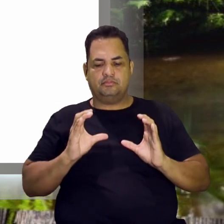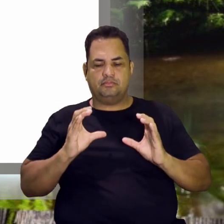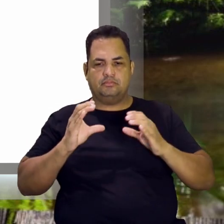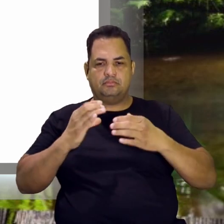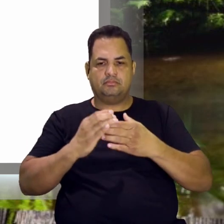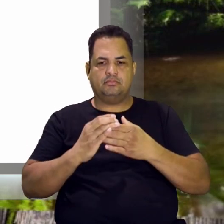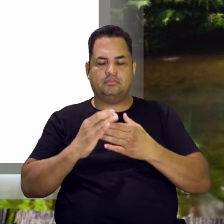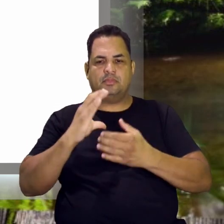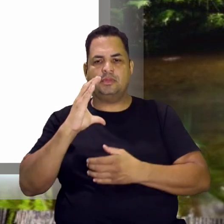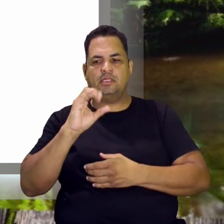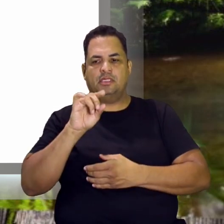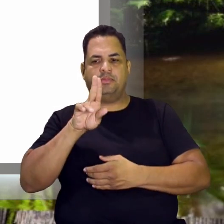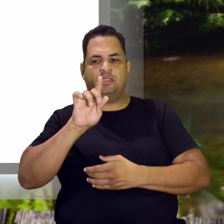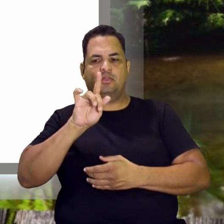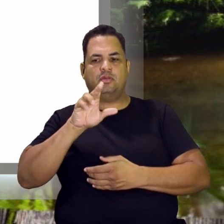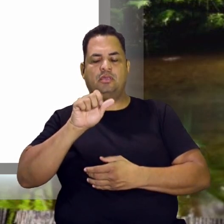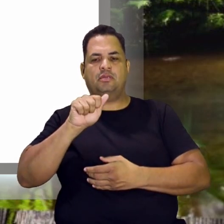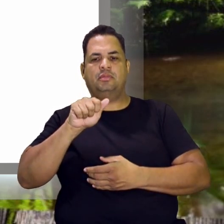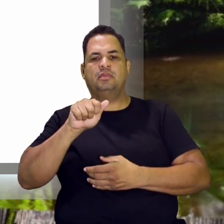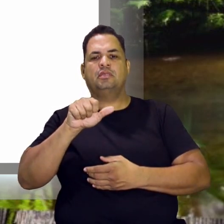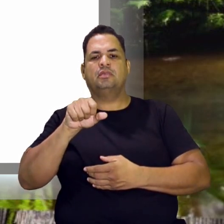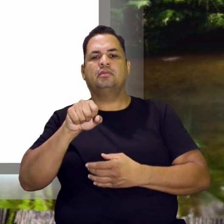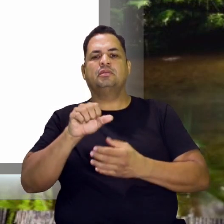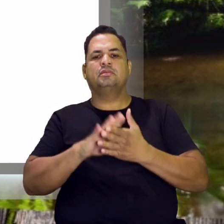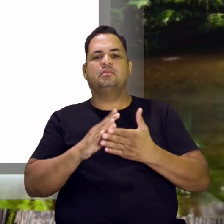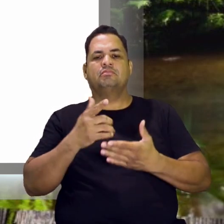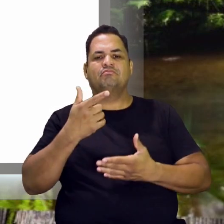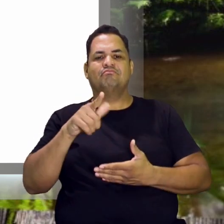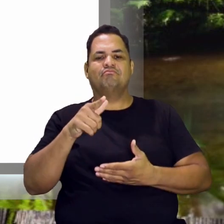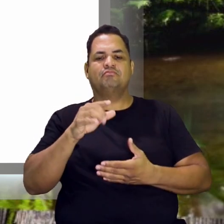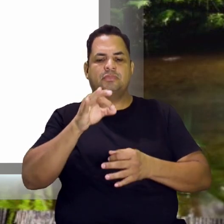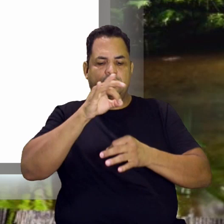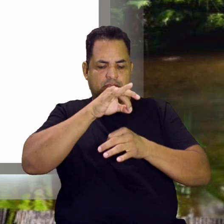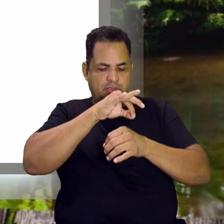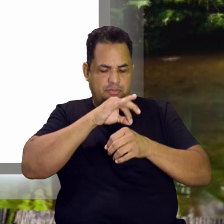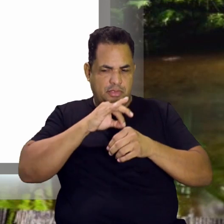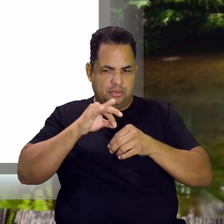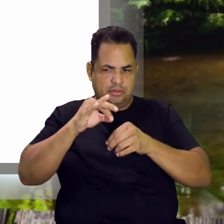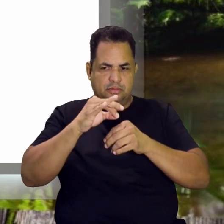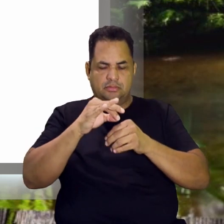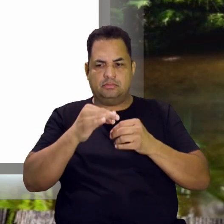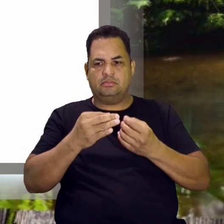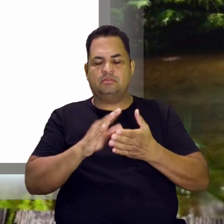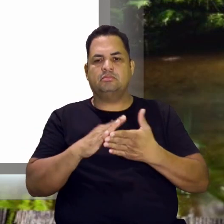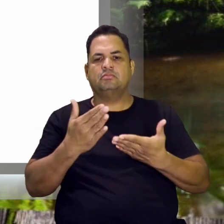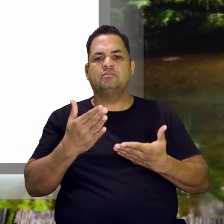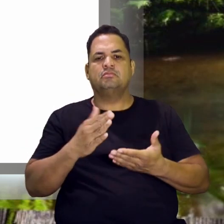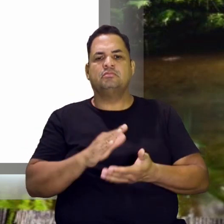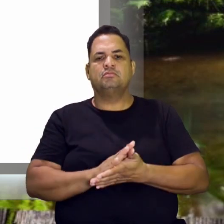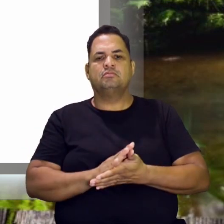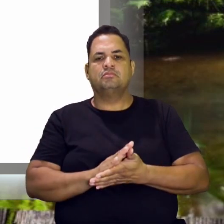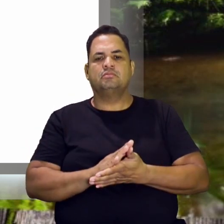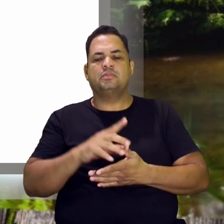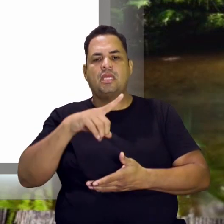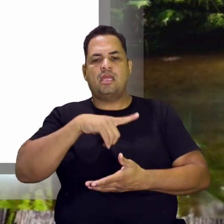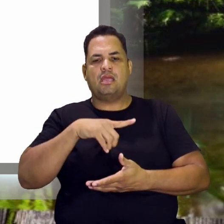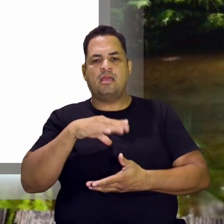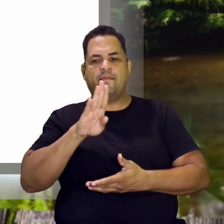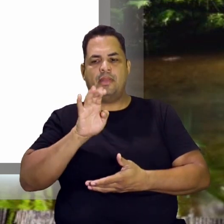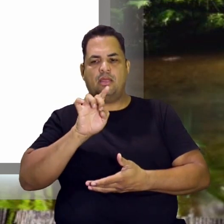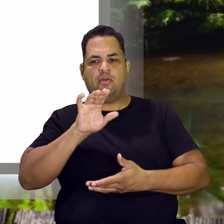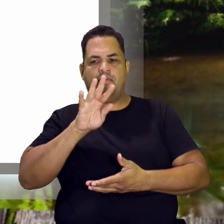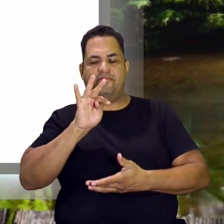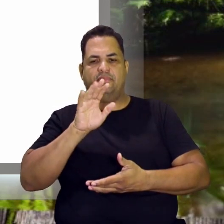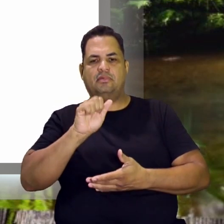das criptógamas, que são aquelas sem semente, onde nós vamos ter as briófitas, que está